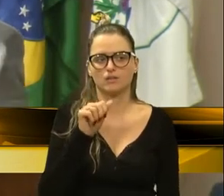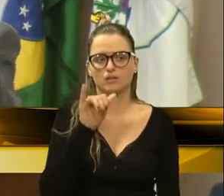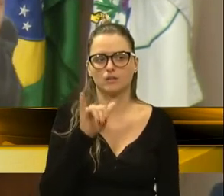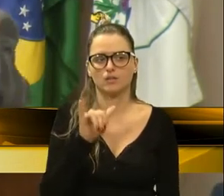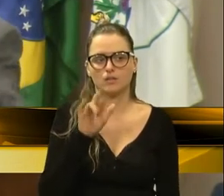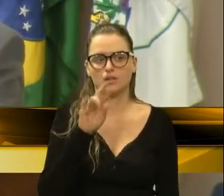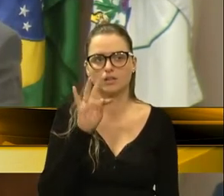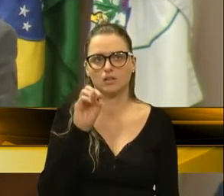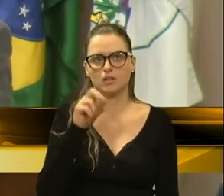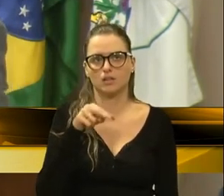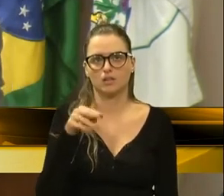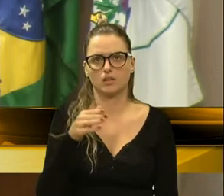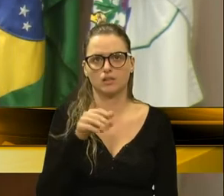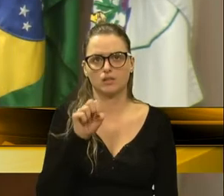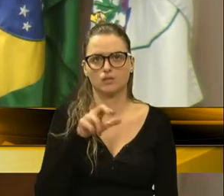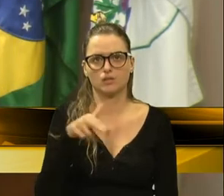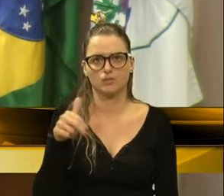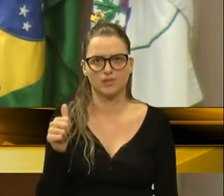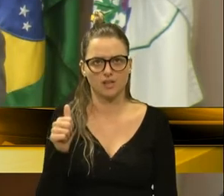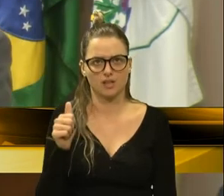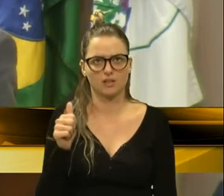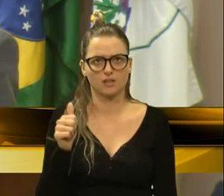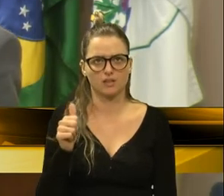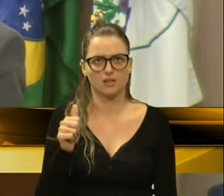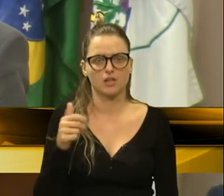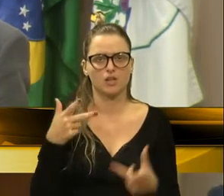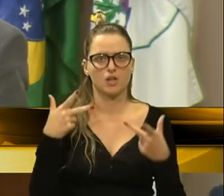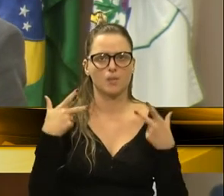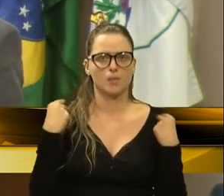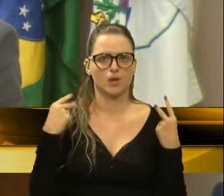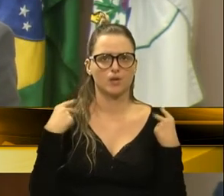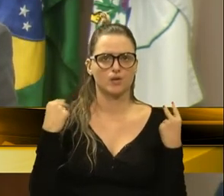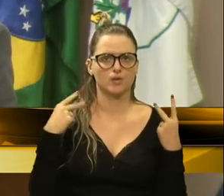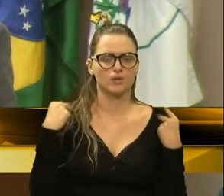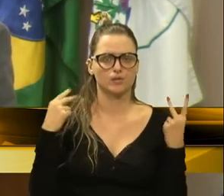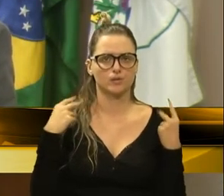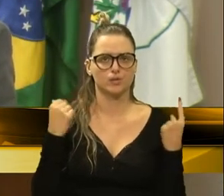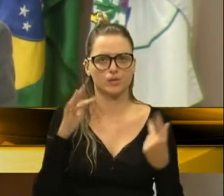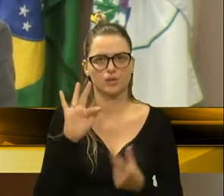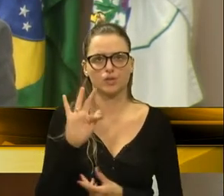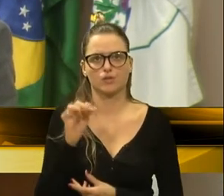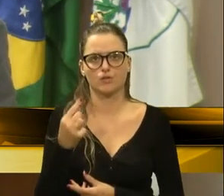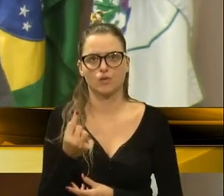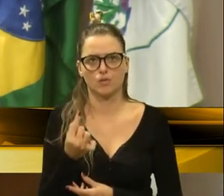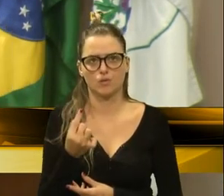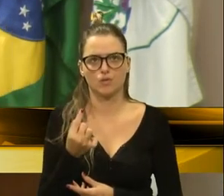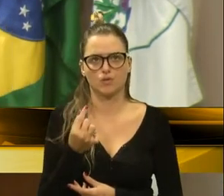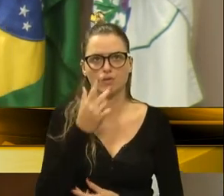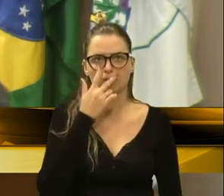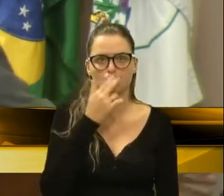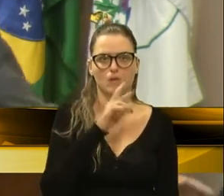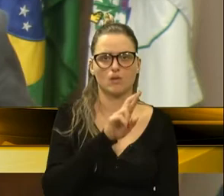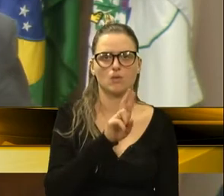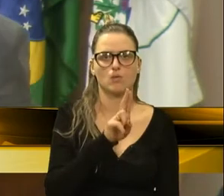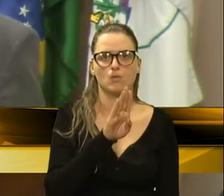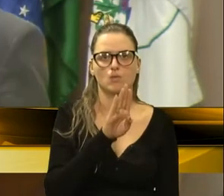esses motoristas aí de Fórmula 1, né? O Rubinho Barrichello.